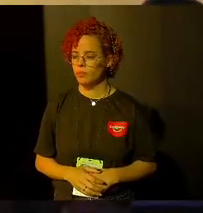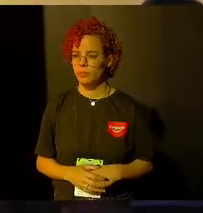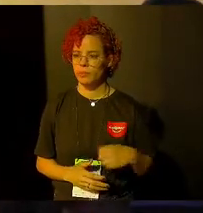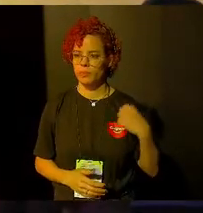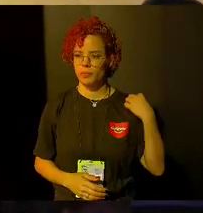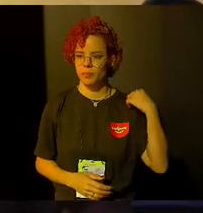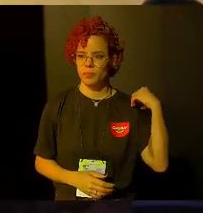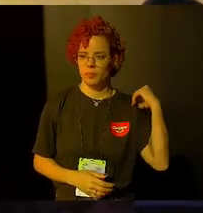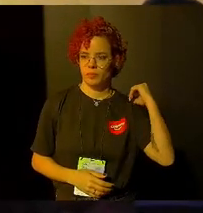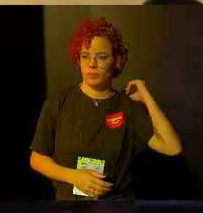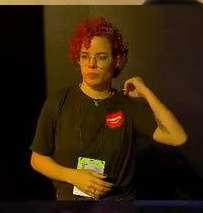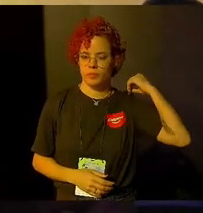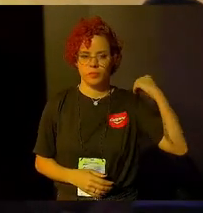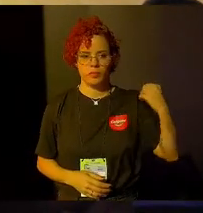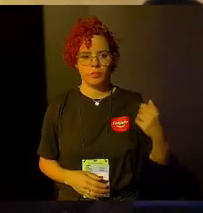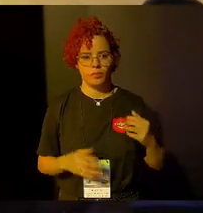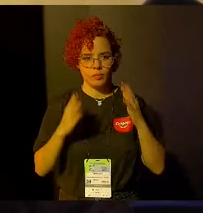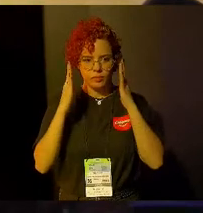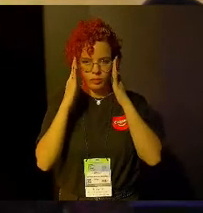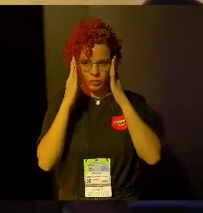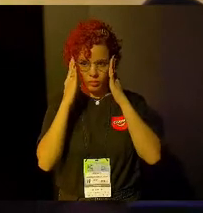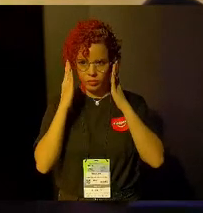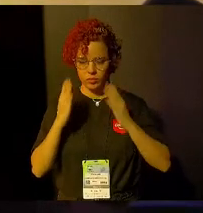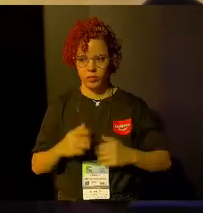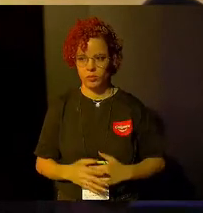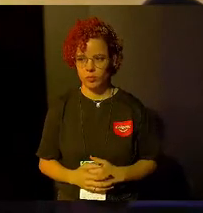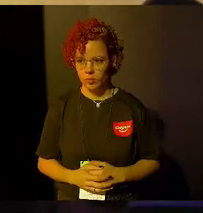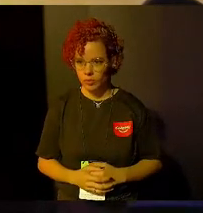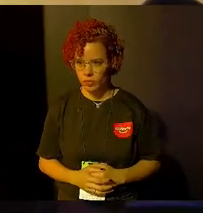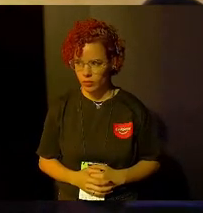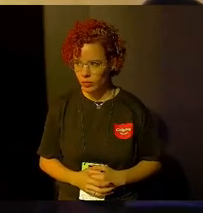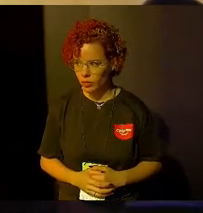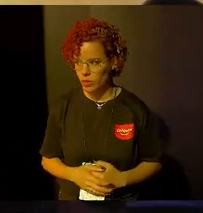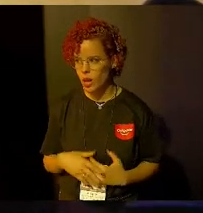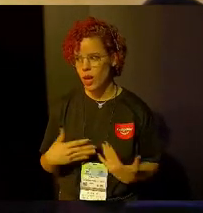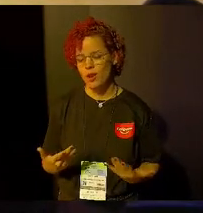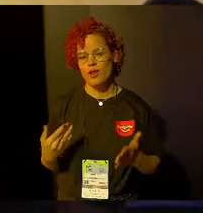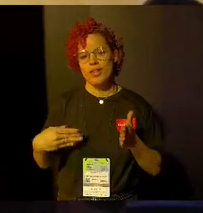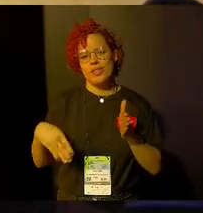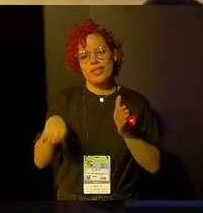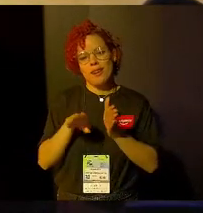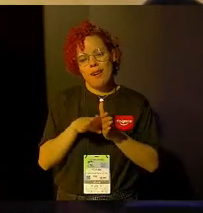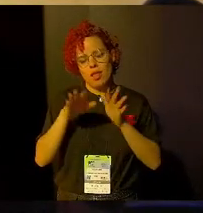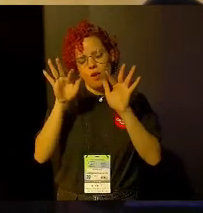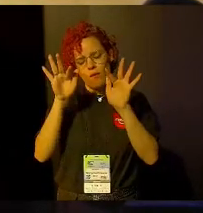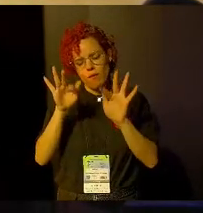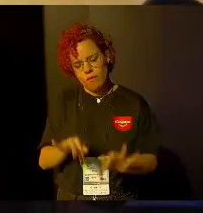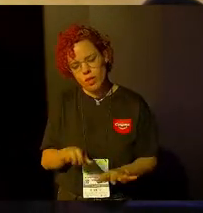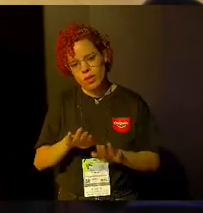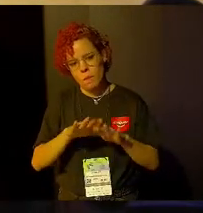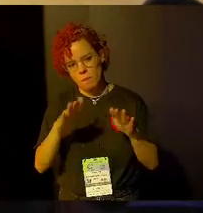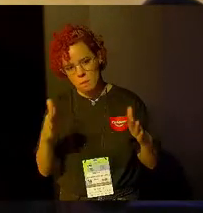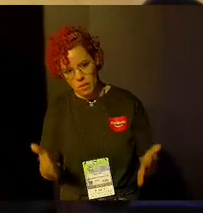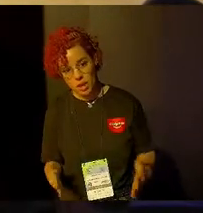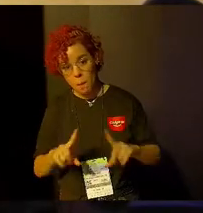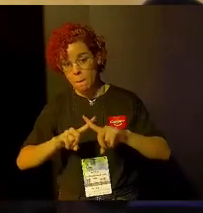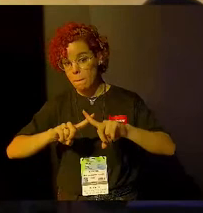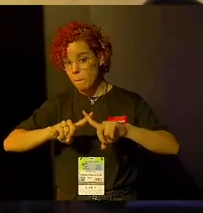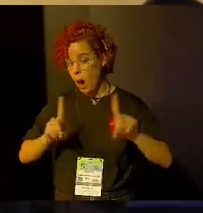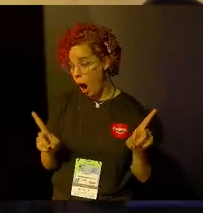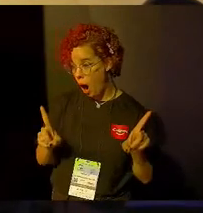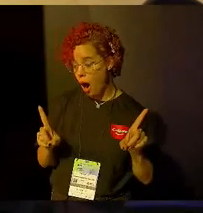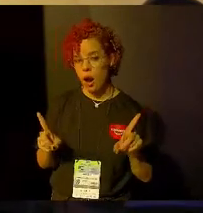vocês estão batendo palma Mas agora vocês vão me detestar porque nós estamos chegando ao final da nossa mesa mas